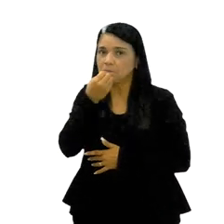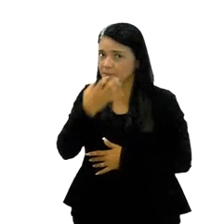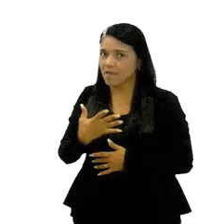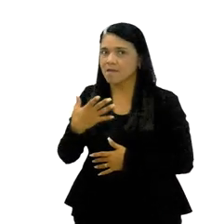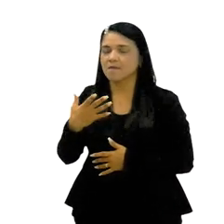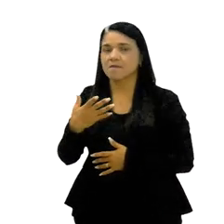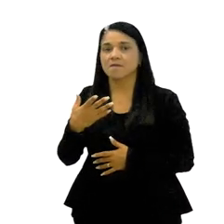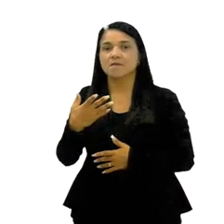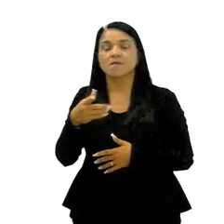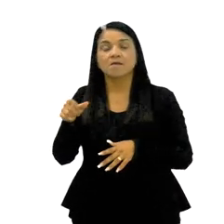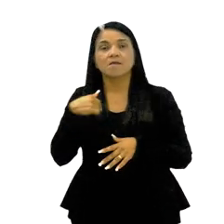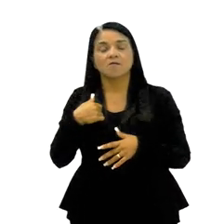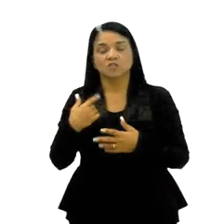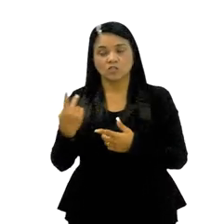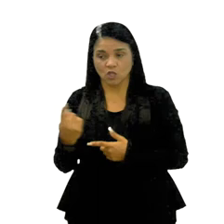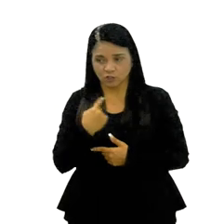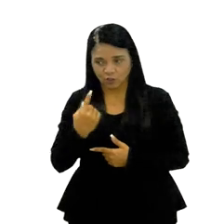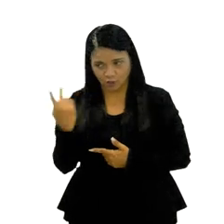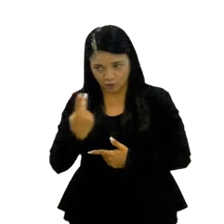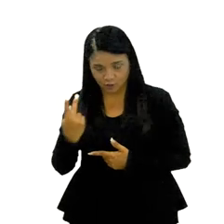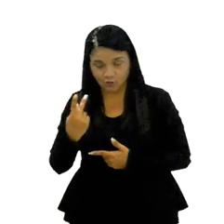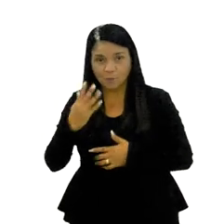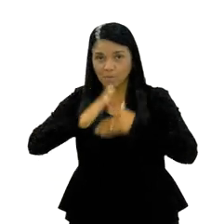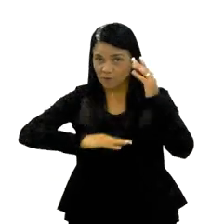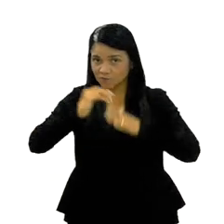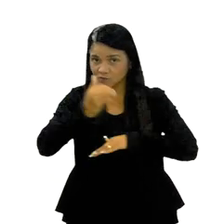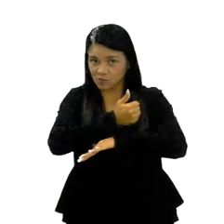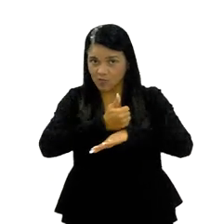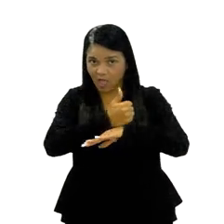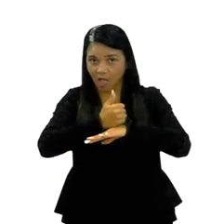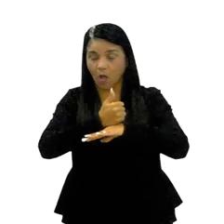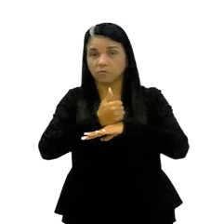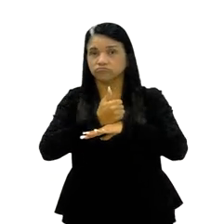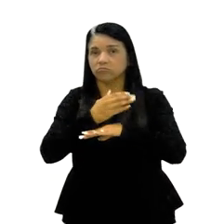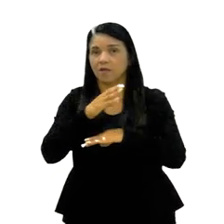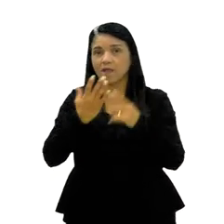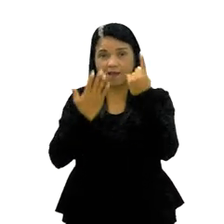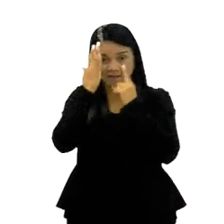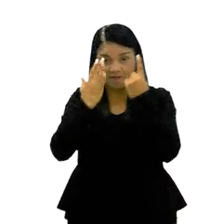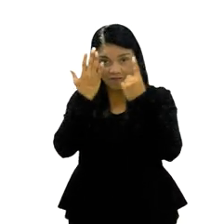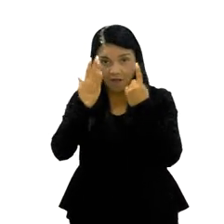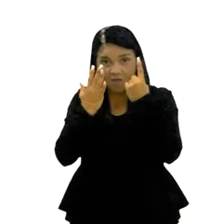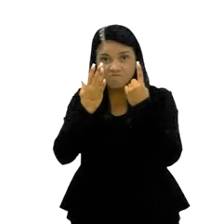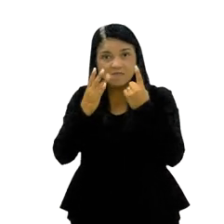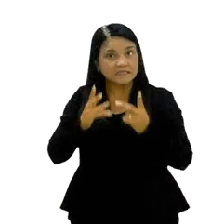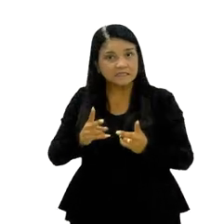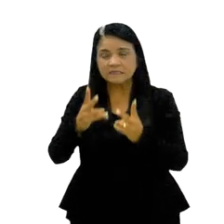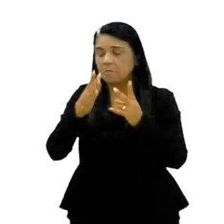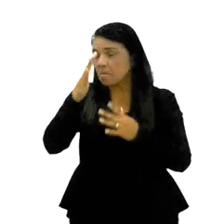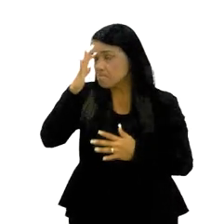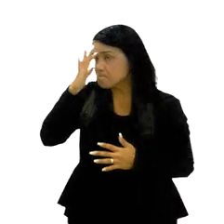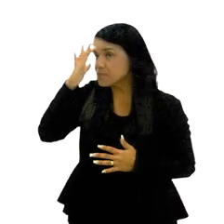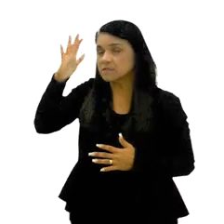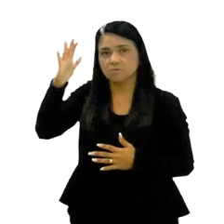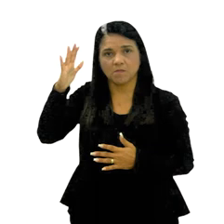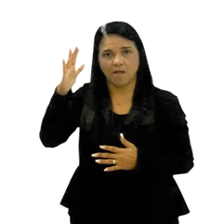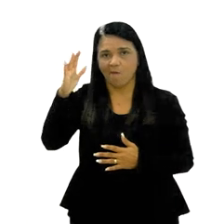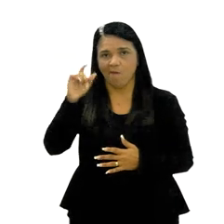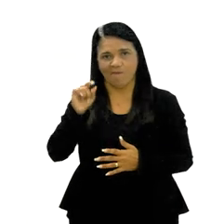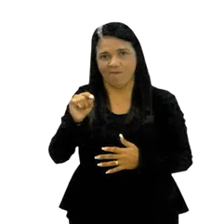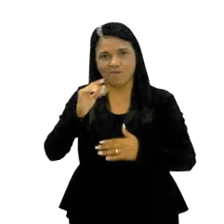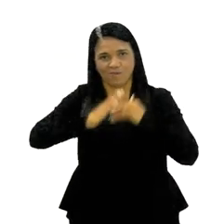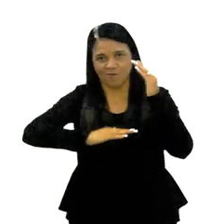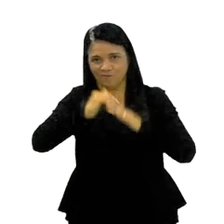isso. Eu falei para ele que nós profissionais do carnaval, nós somos os braços dos carnavalescos. Não tem